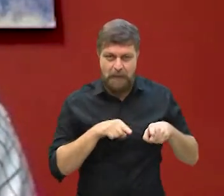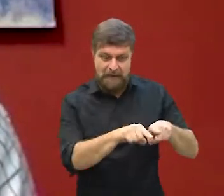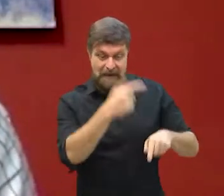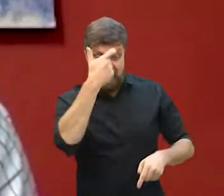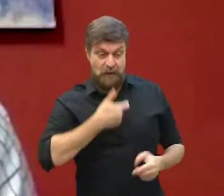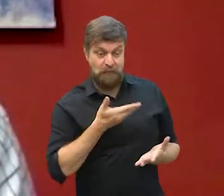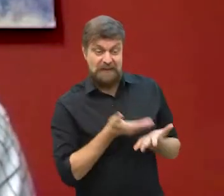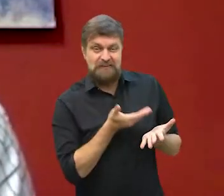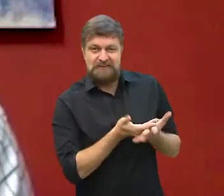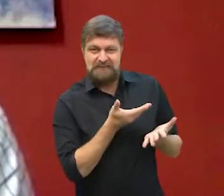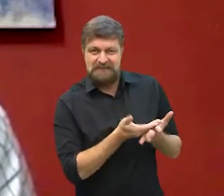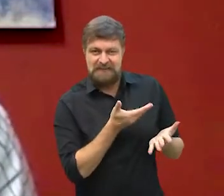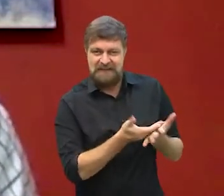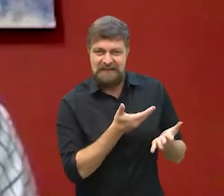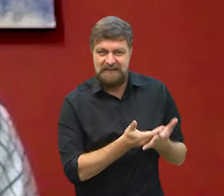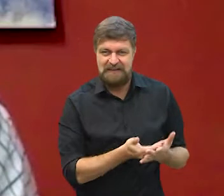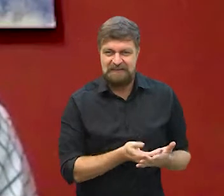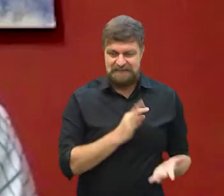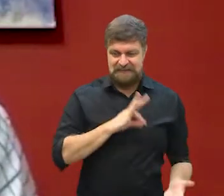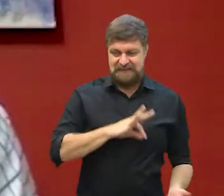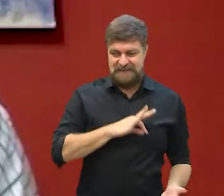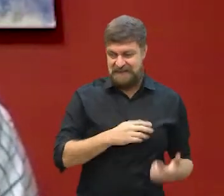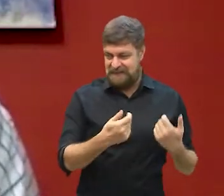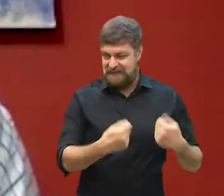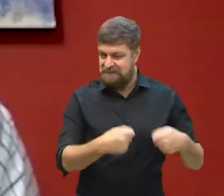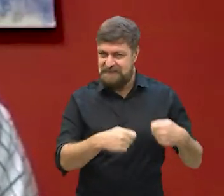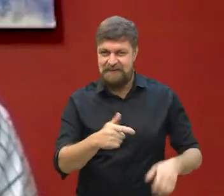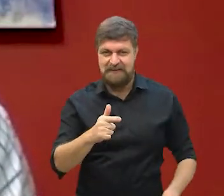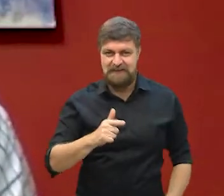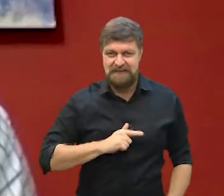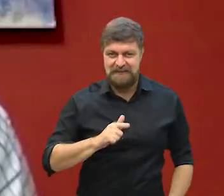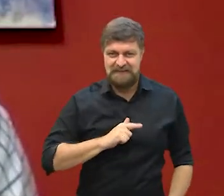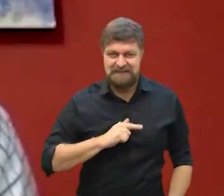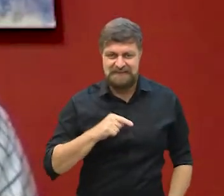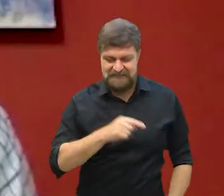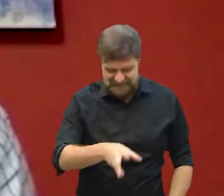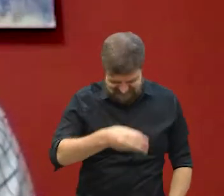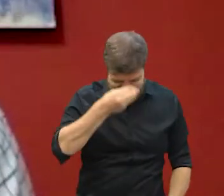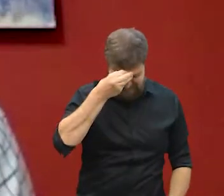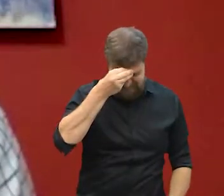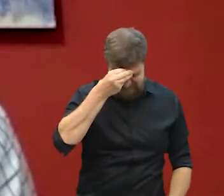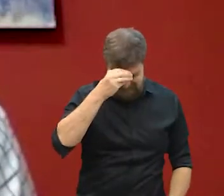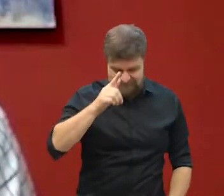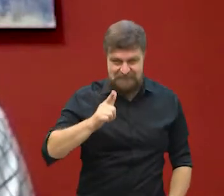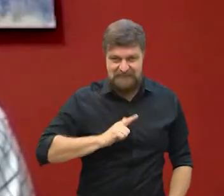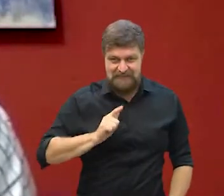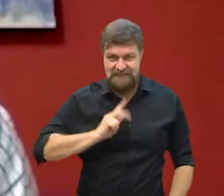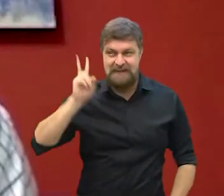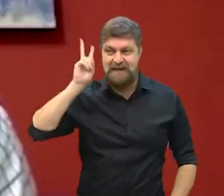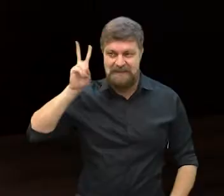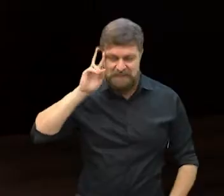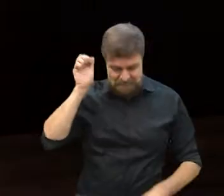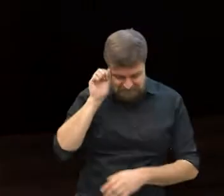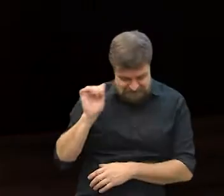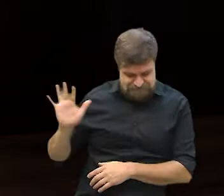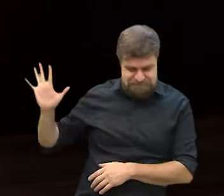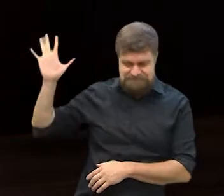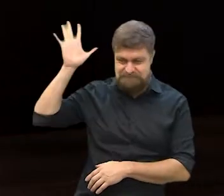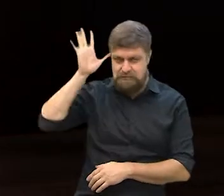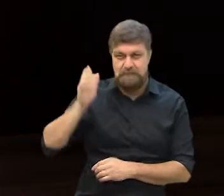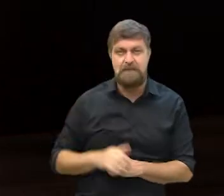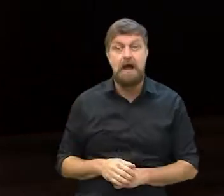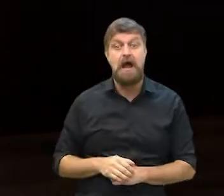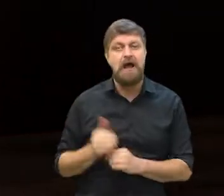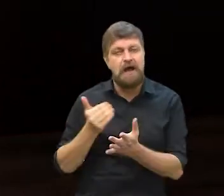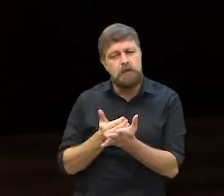poder estudar, né? Sim. Então, isso gravado nitidamente na minha memória, várias passagens aí. Desde esse